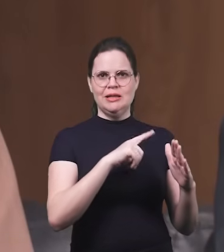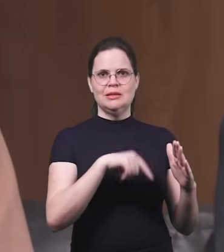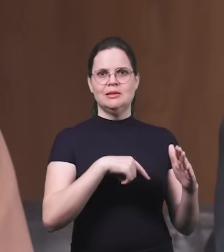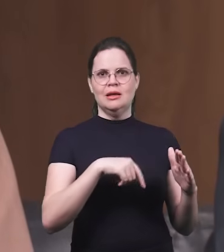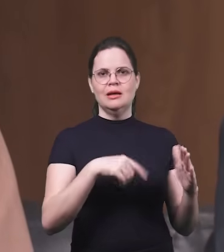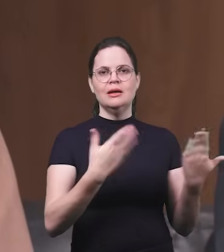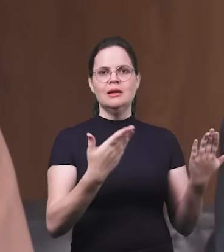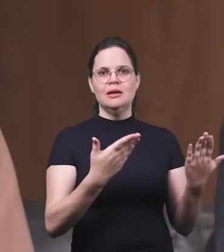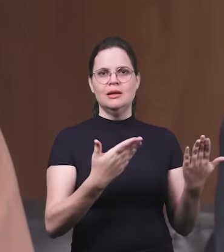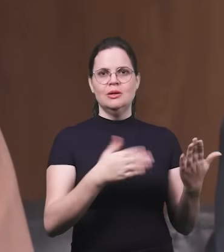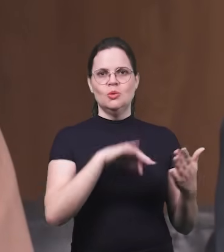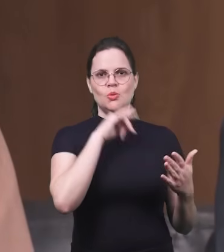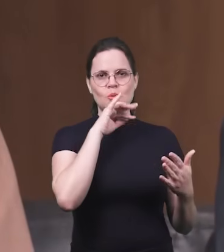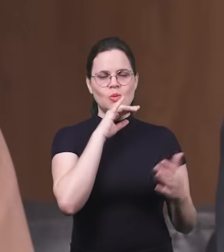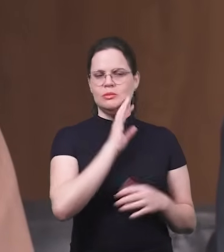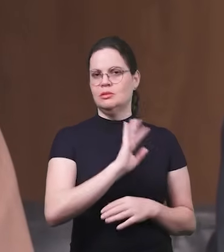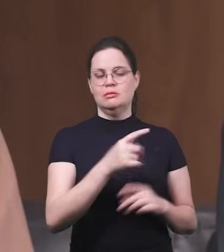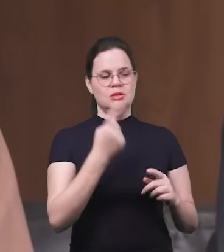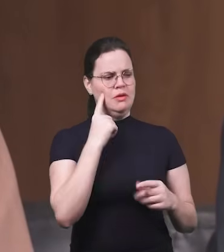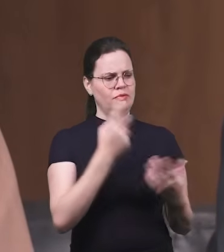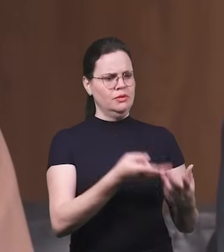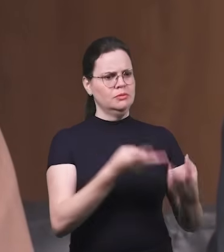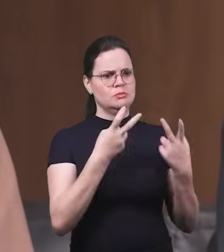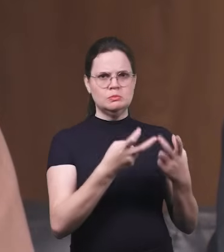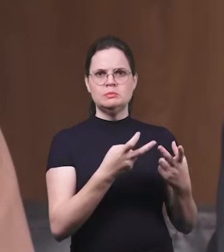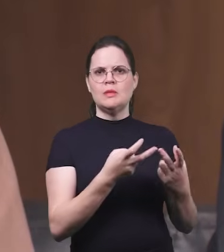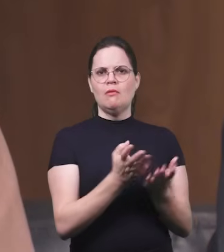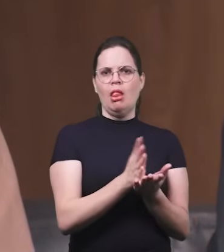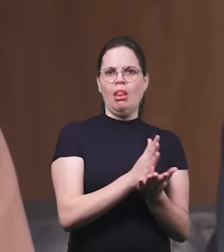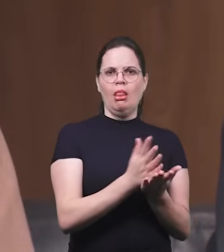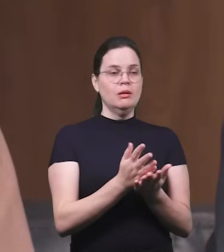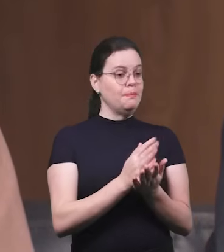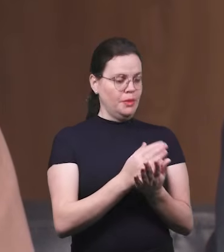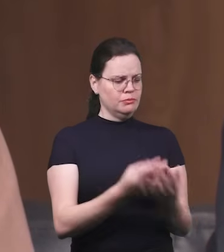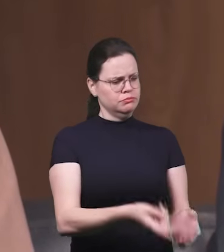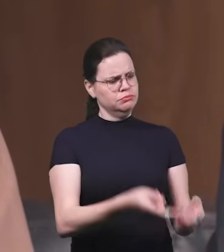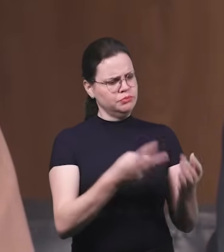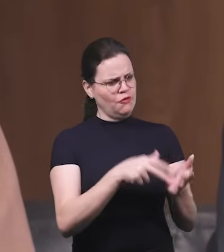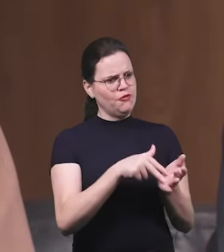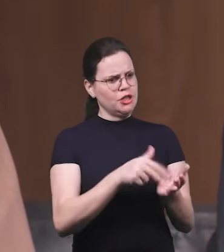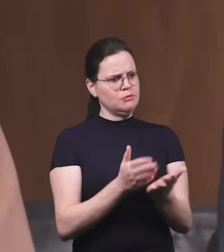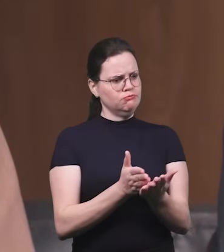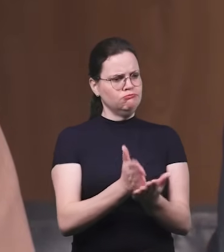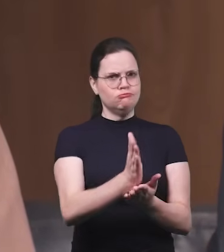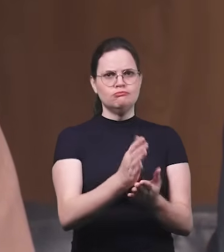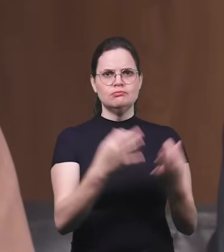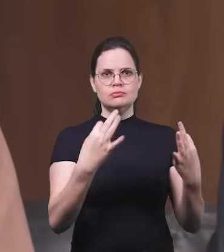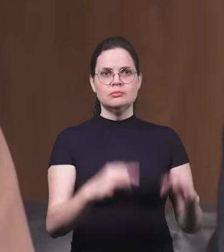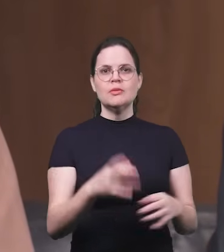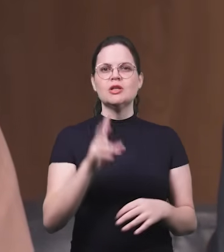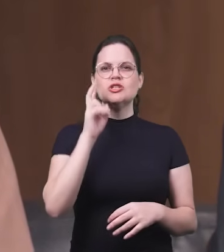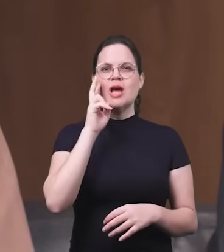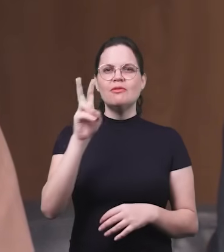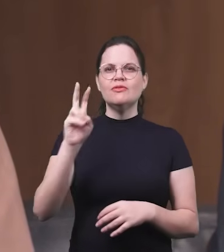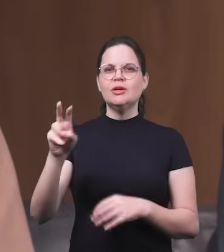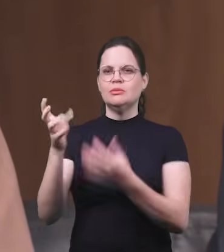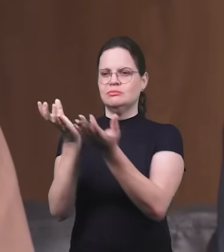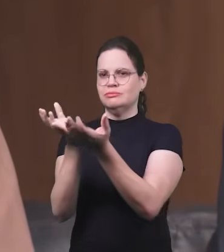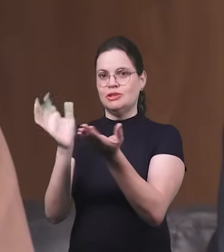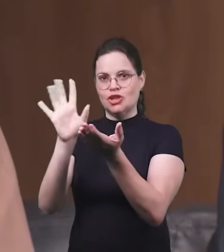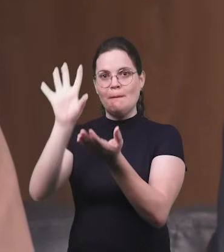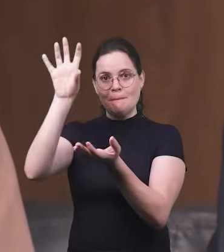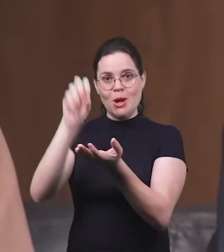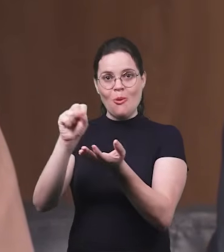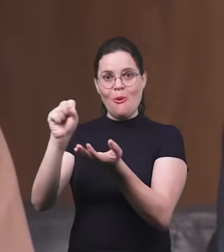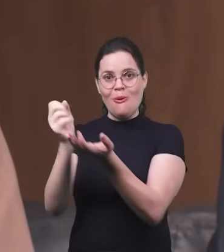o ninho, ele tá sólido, né? Muitos talvez tiveram essa oportunidade de colocar a mão em um ninho, você vê uma